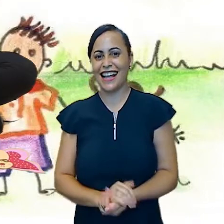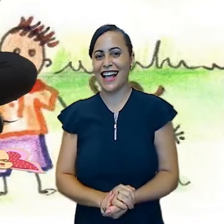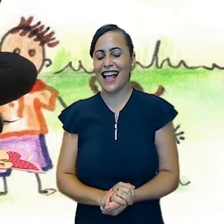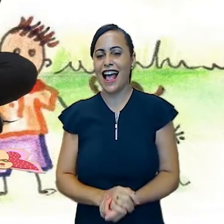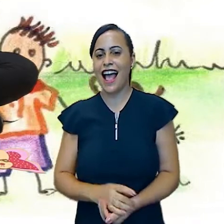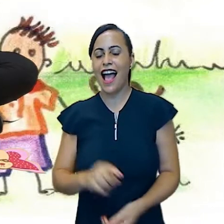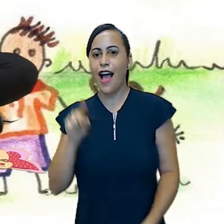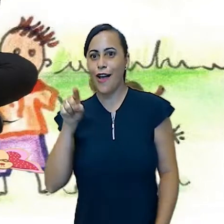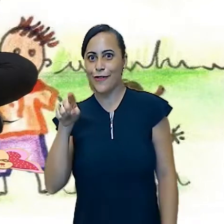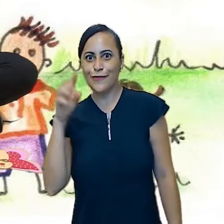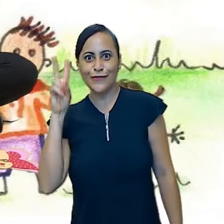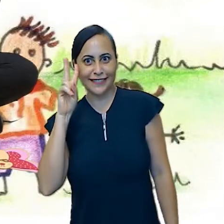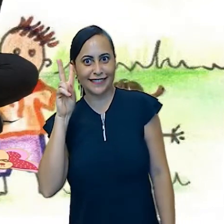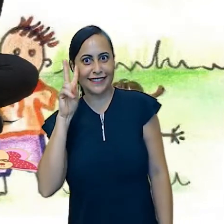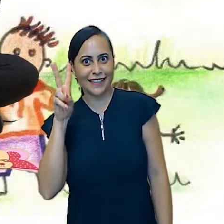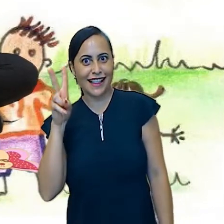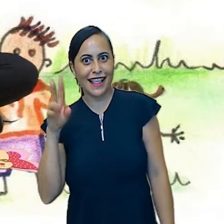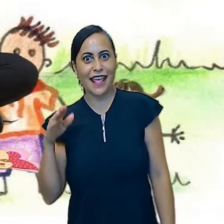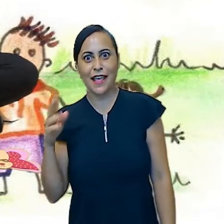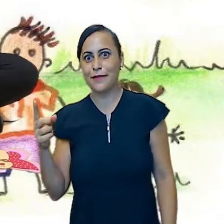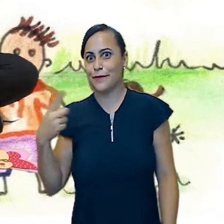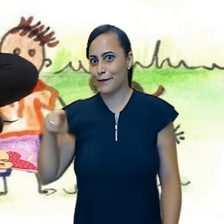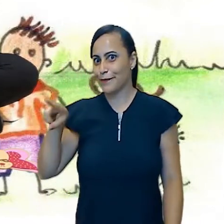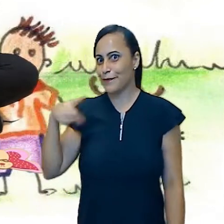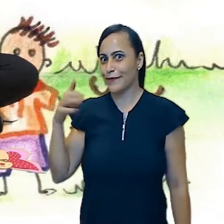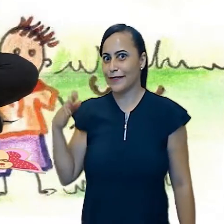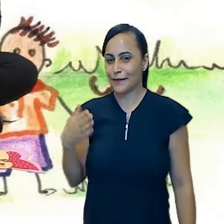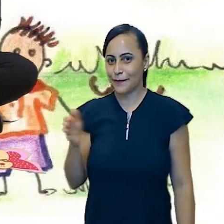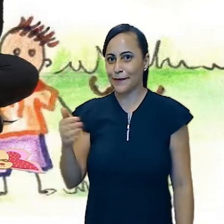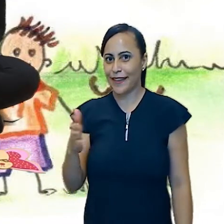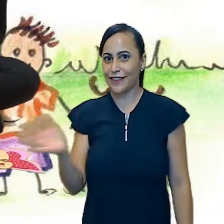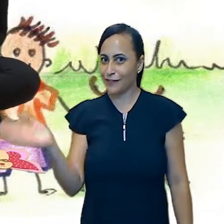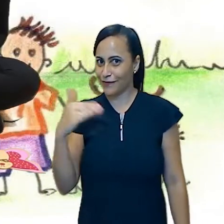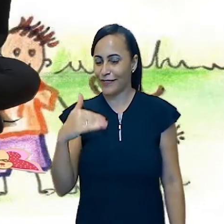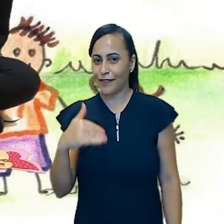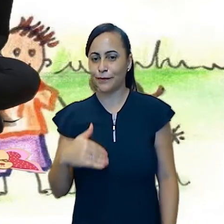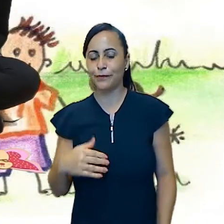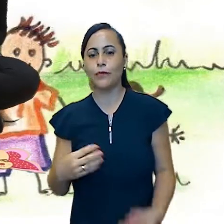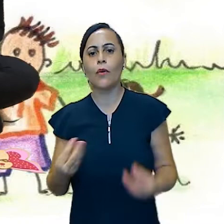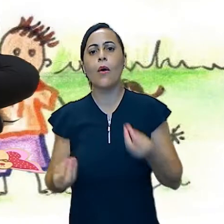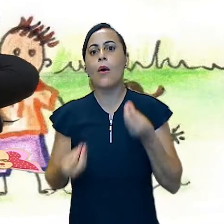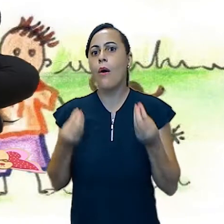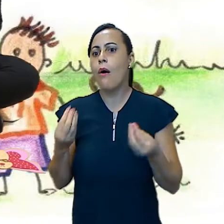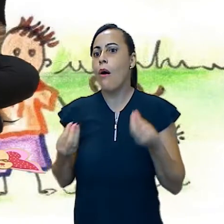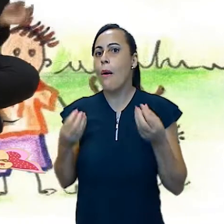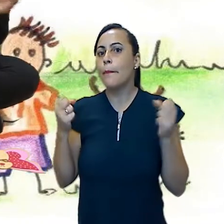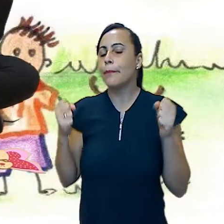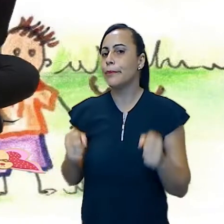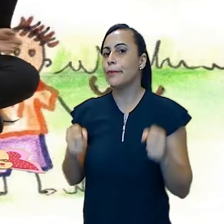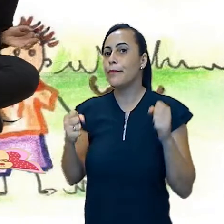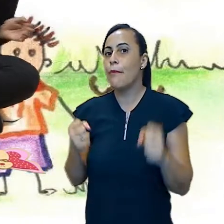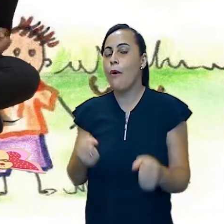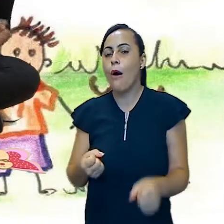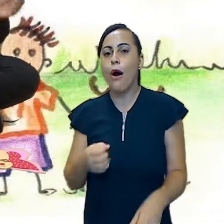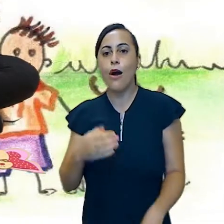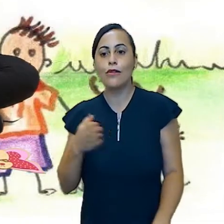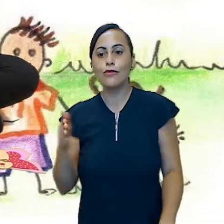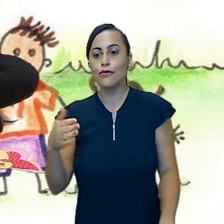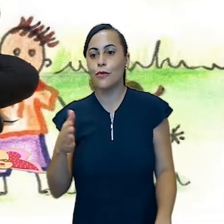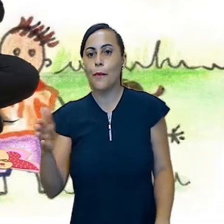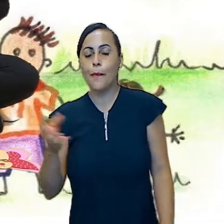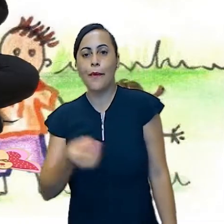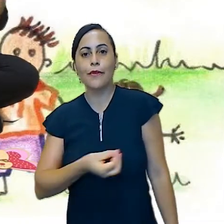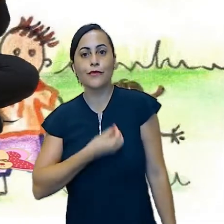Ah, quem lembra da música do peixe? Vamos cantar? Como Como pode pode um um peixe peixe vivo vivo